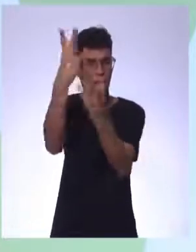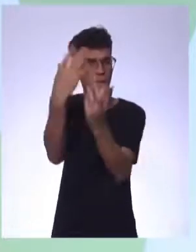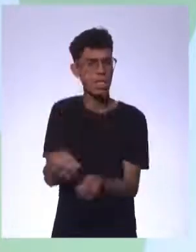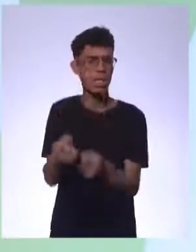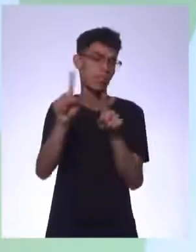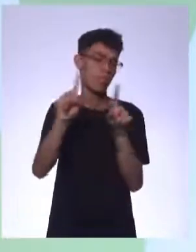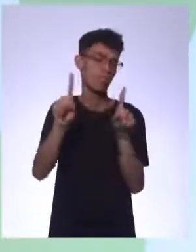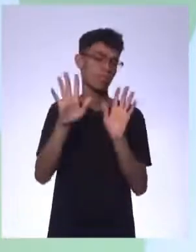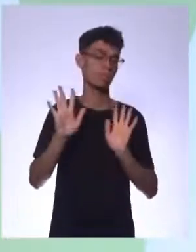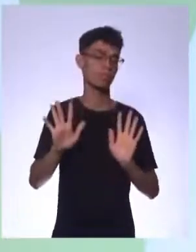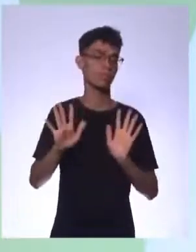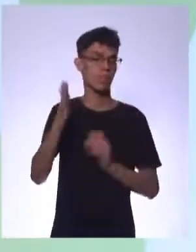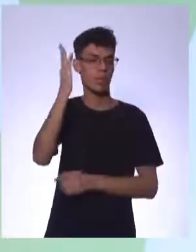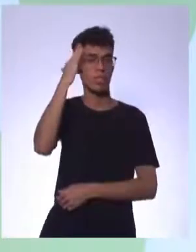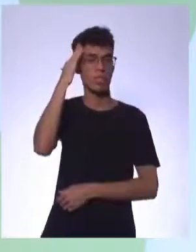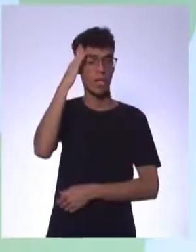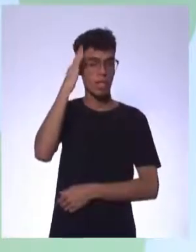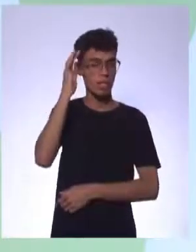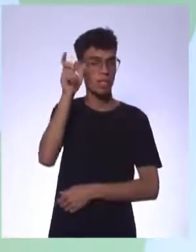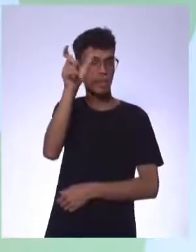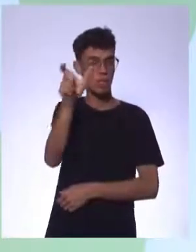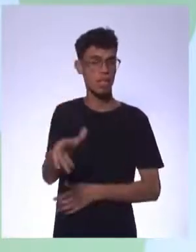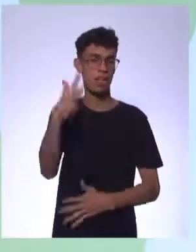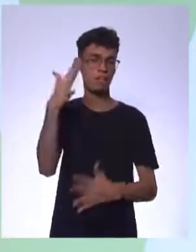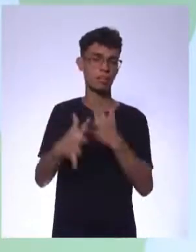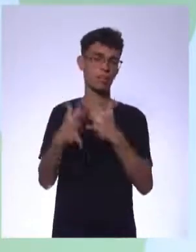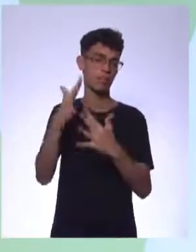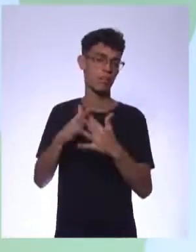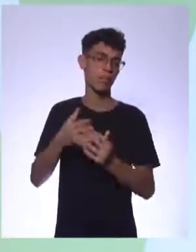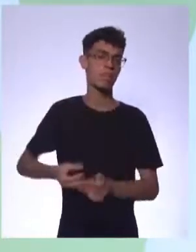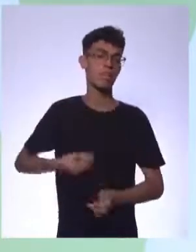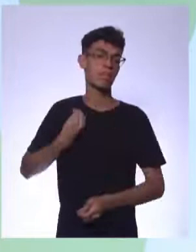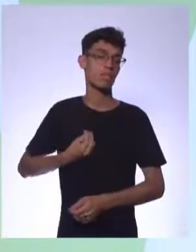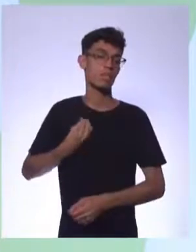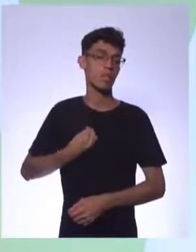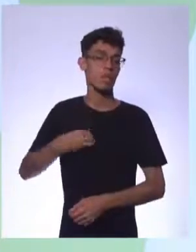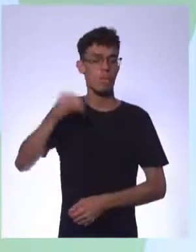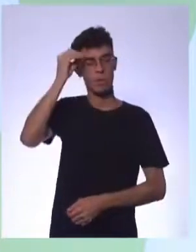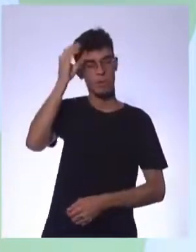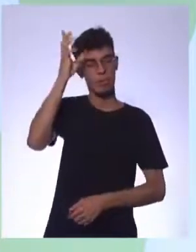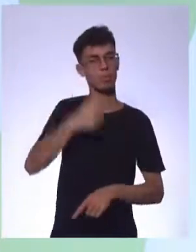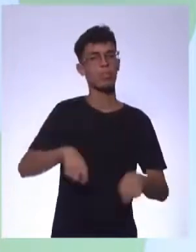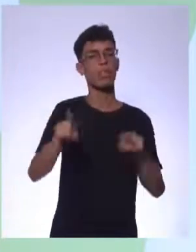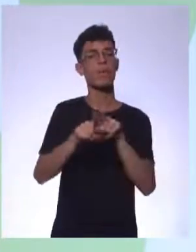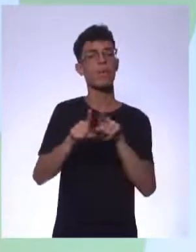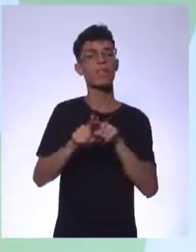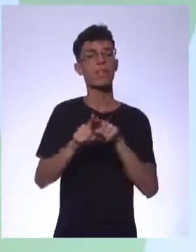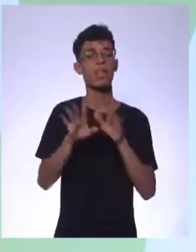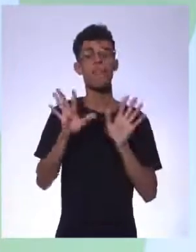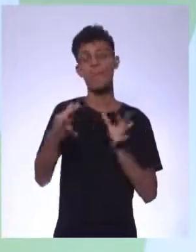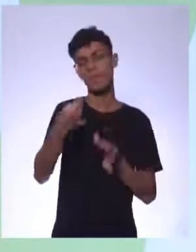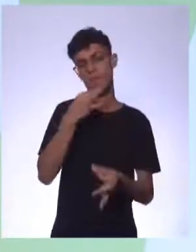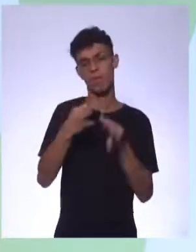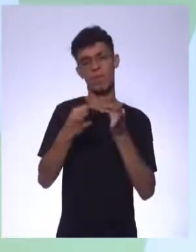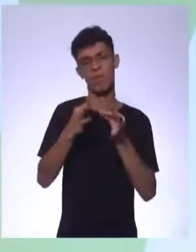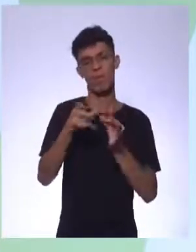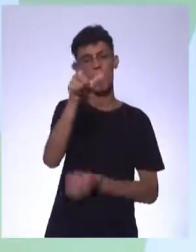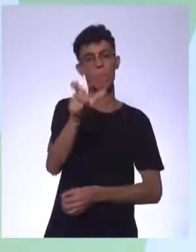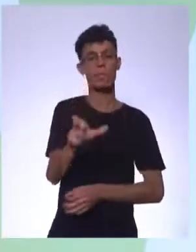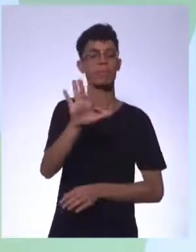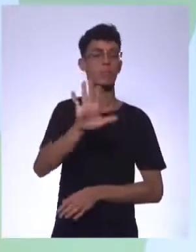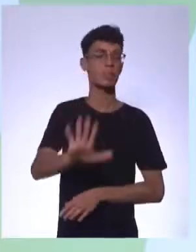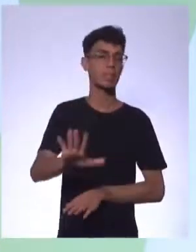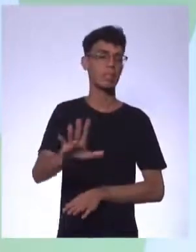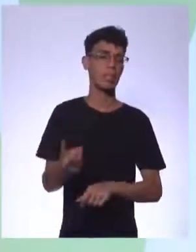para ouvir o outro, porque eu já sei, e isso atrapalha muito a minha vida e o meu conhecimento. Então, na minha opinião, a pessoa que sempre